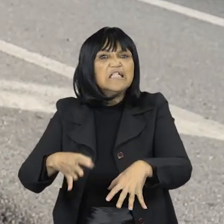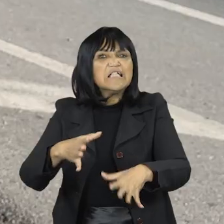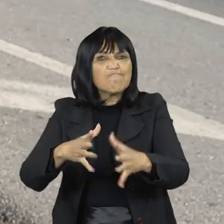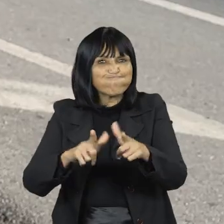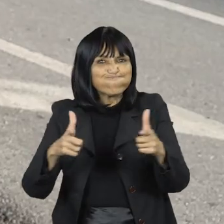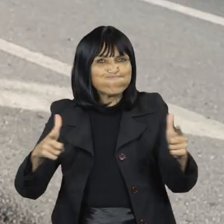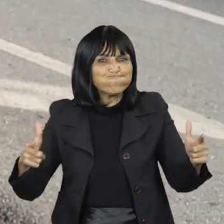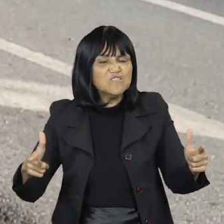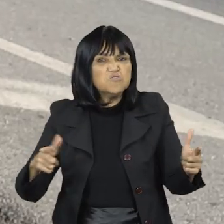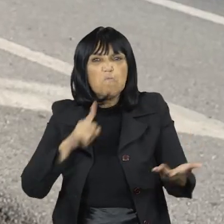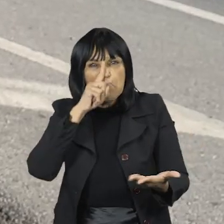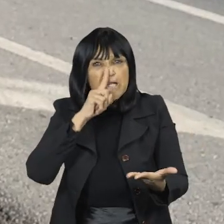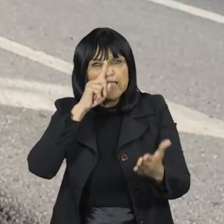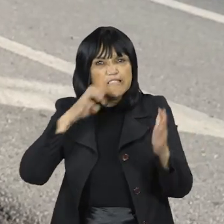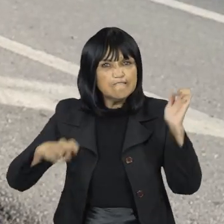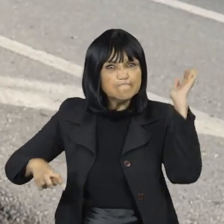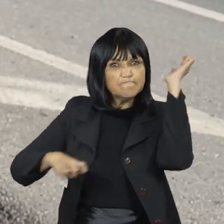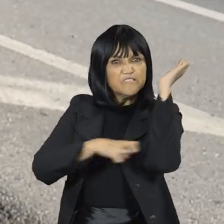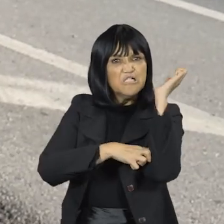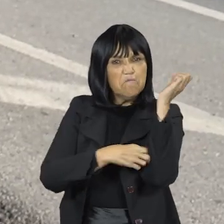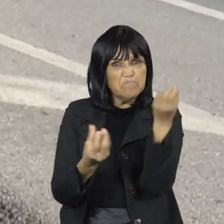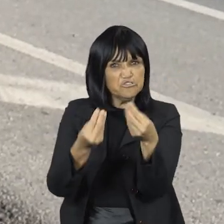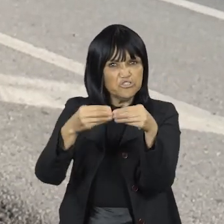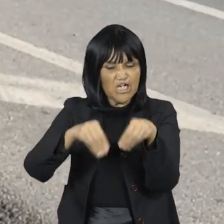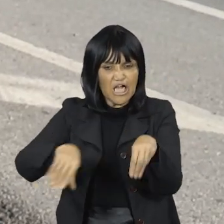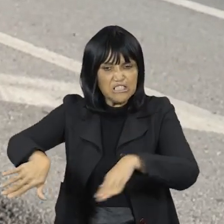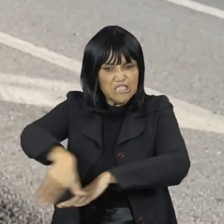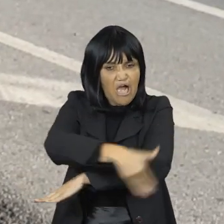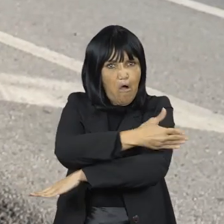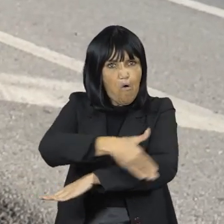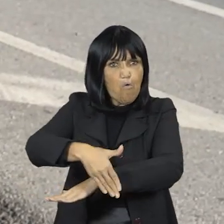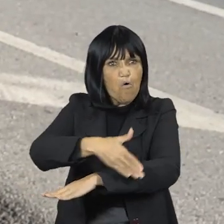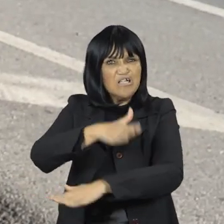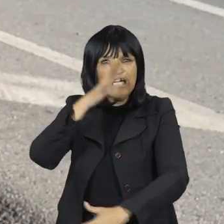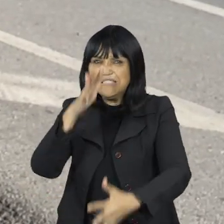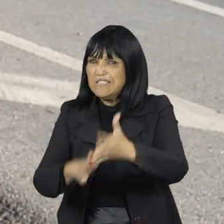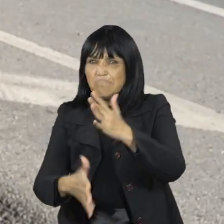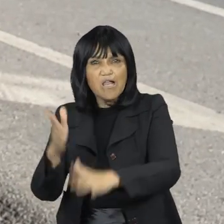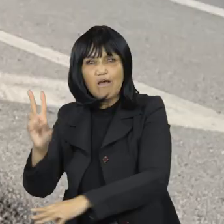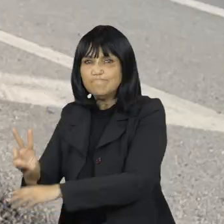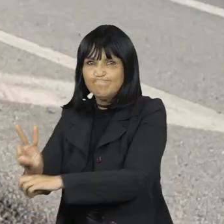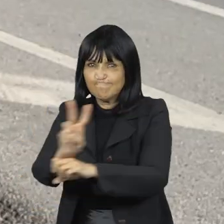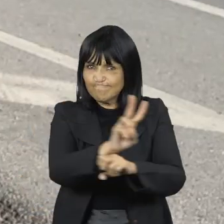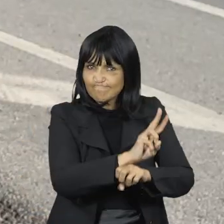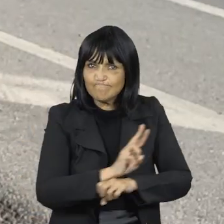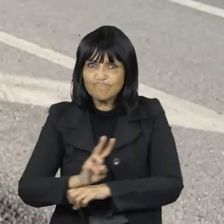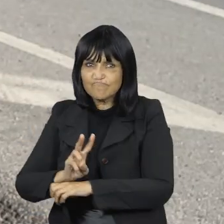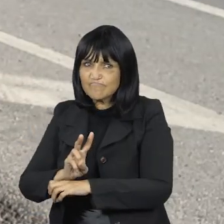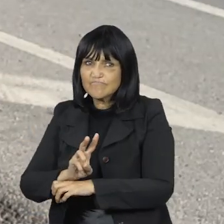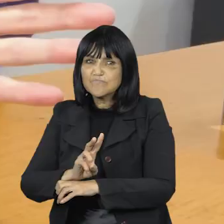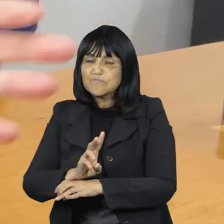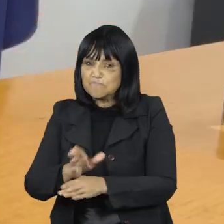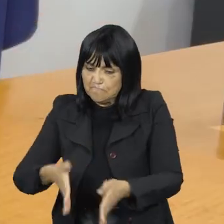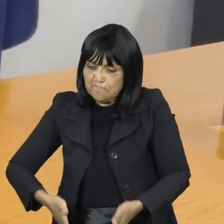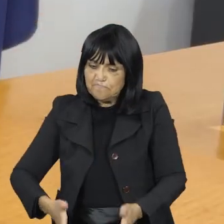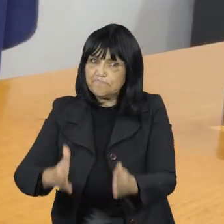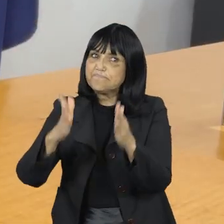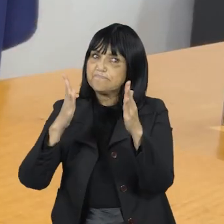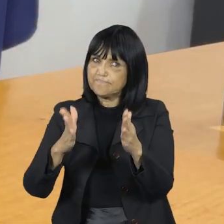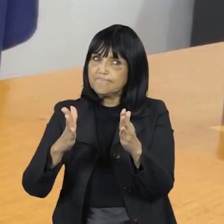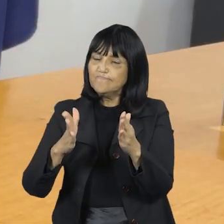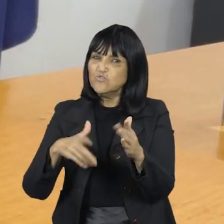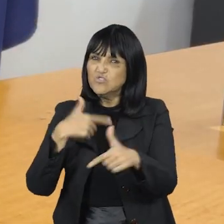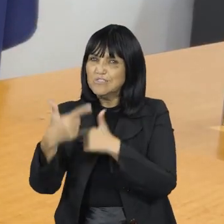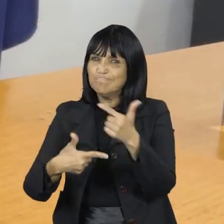de acidentes, danificado a estrutura do asfalto e colocado em xeque as fiscalizações nas estradas. O trabalho da